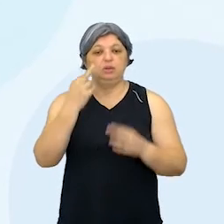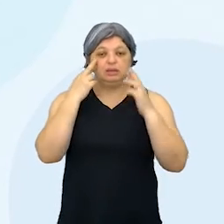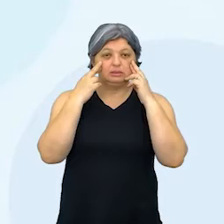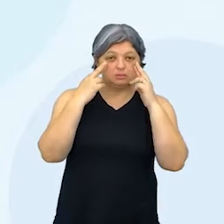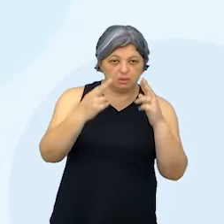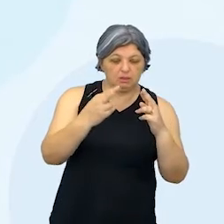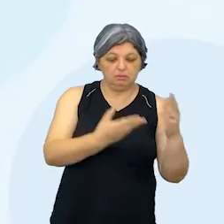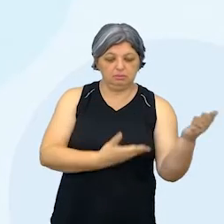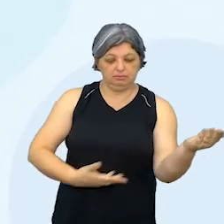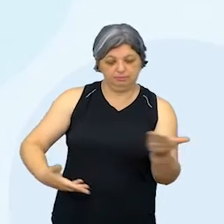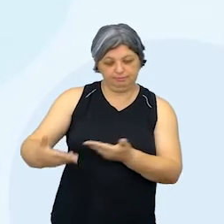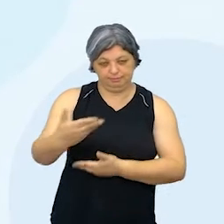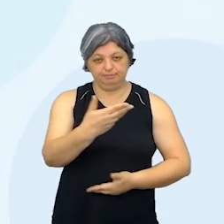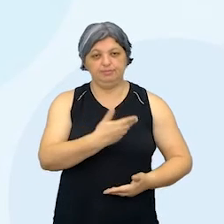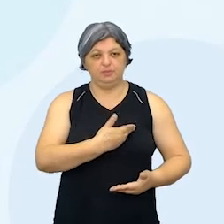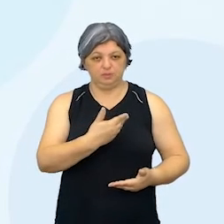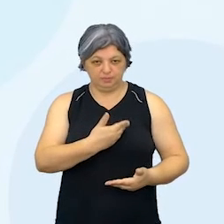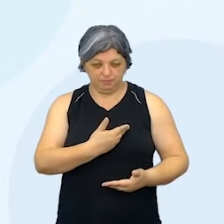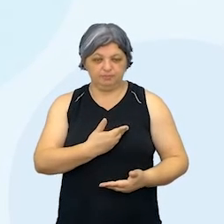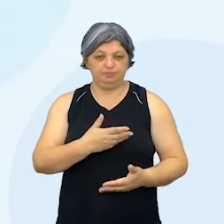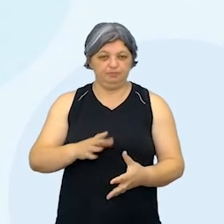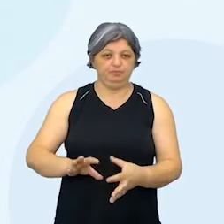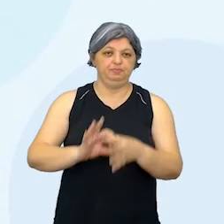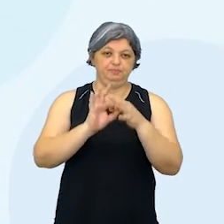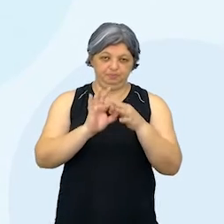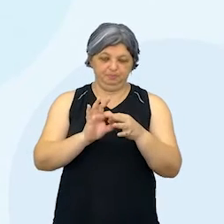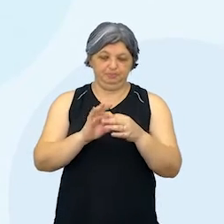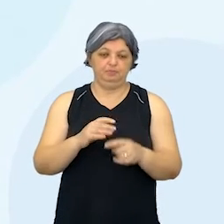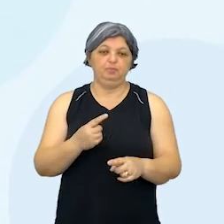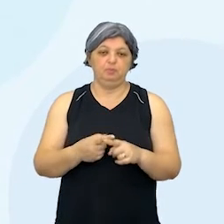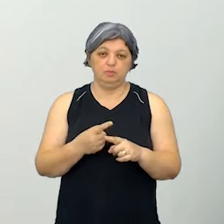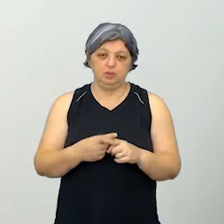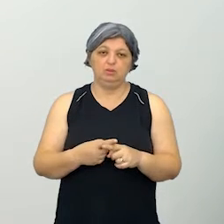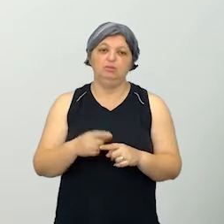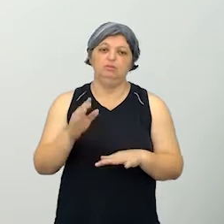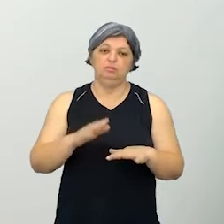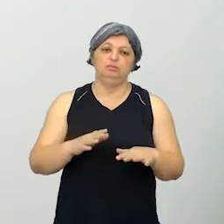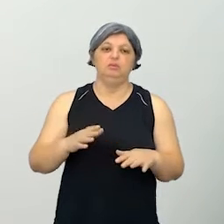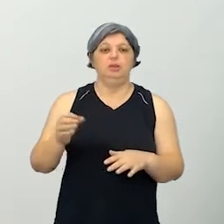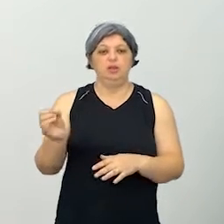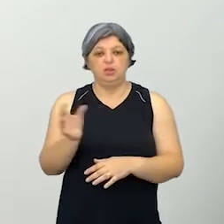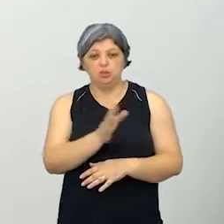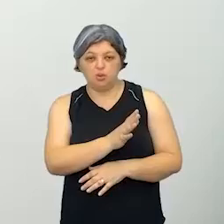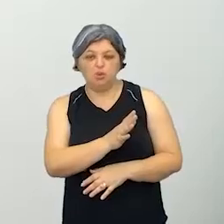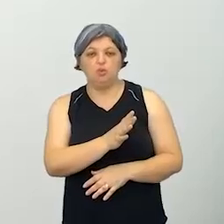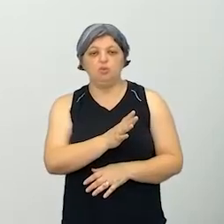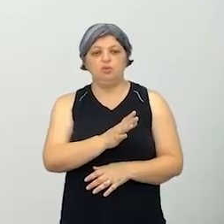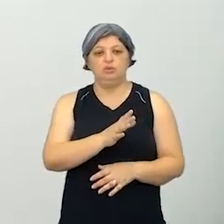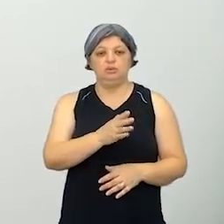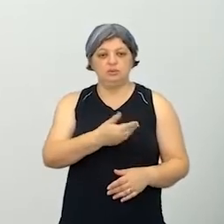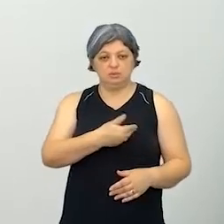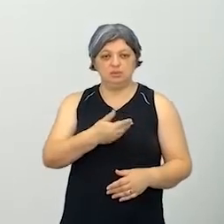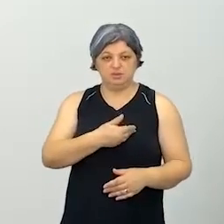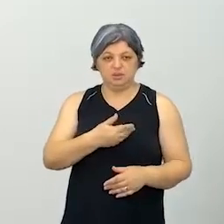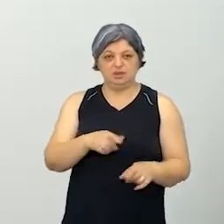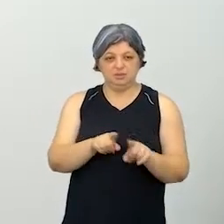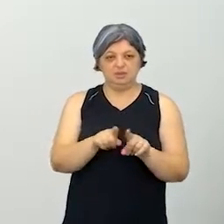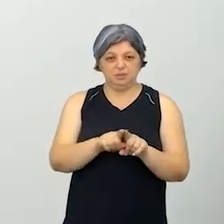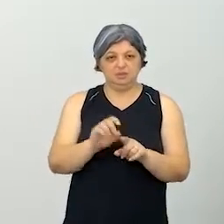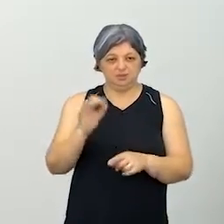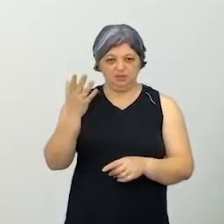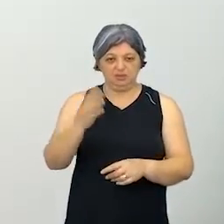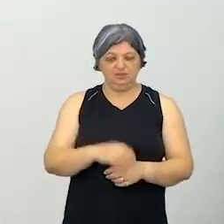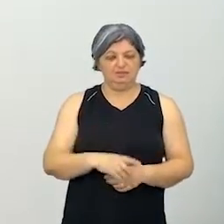gente soma as amizades anos após ano, porque elas ficam e as novas chegam. Então, é uma maravilha,